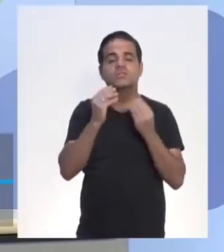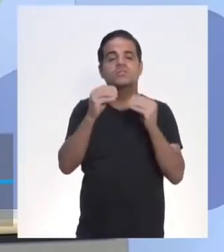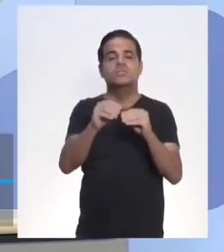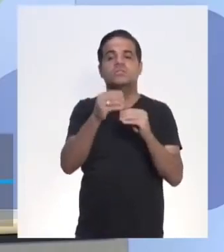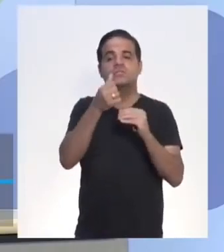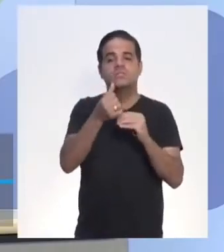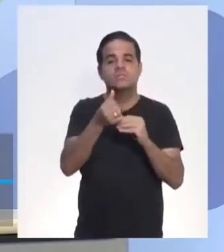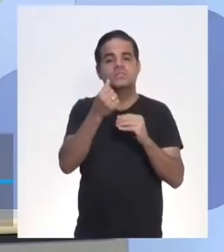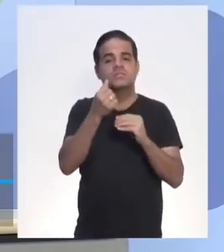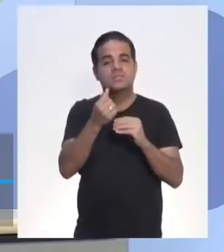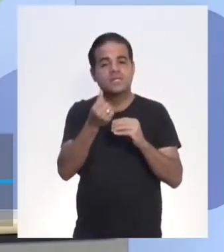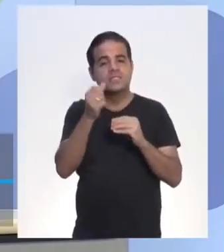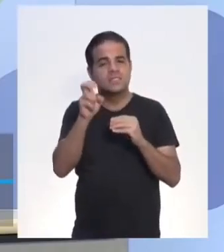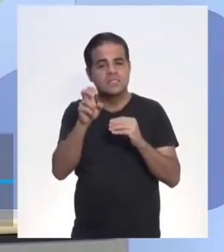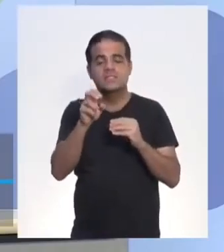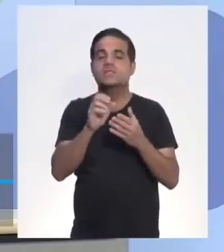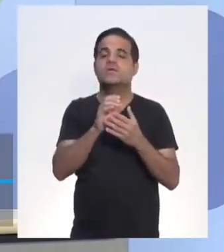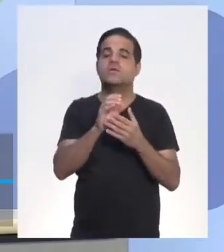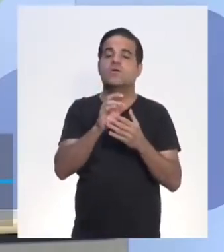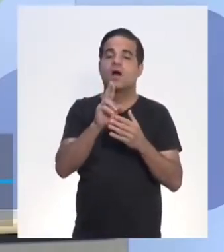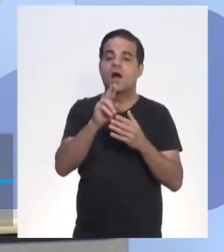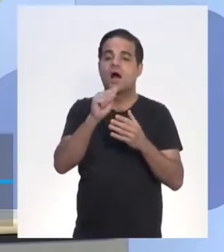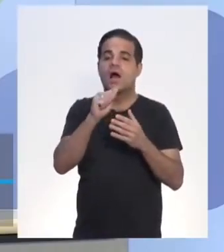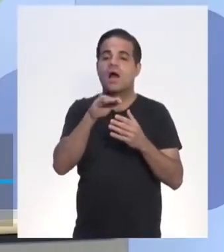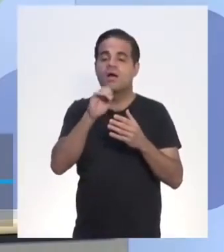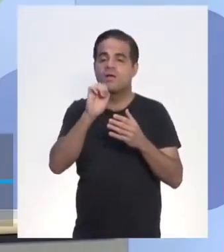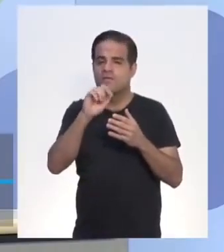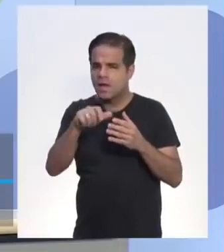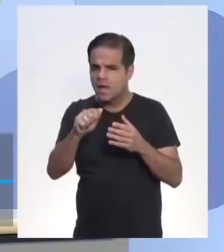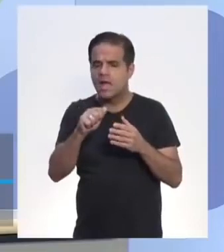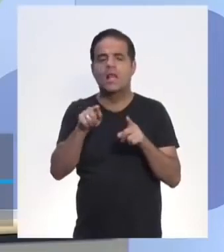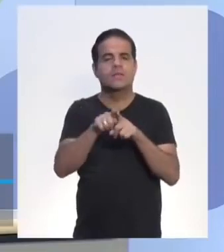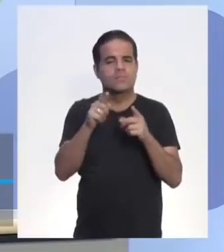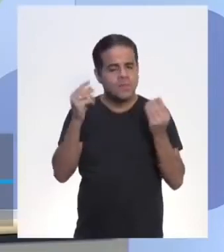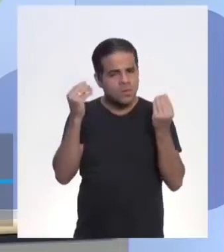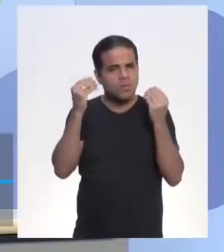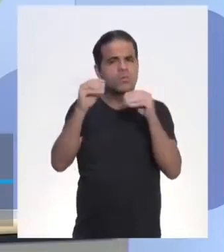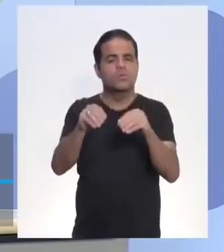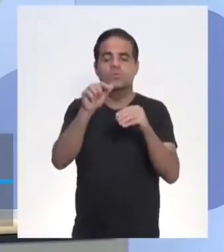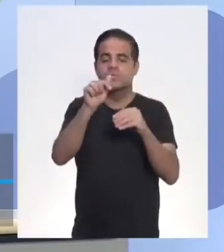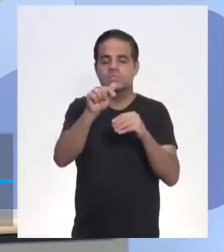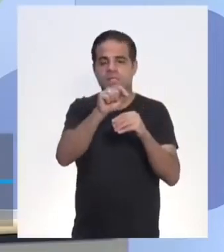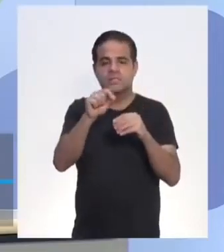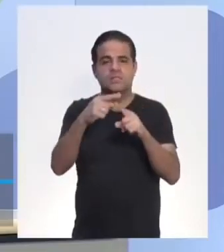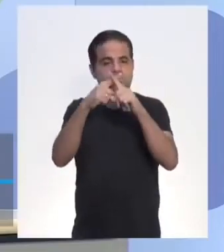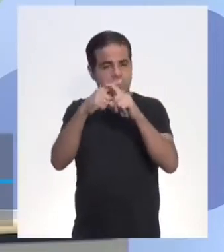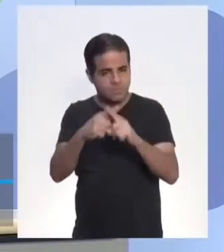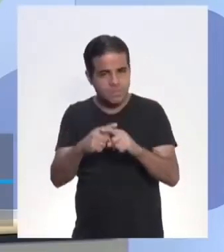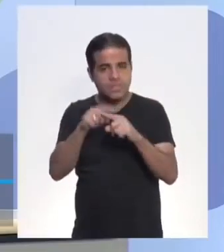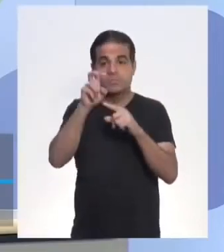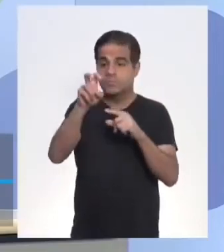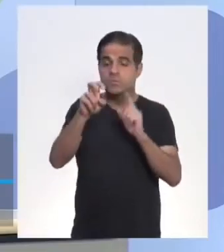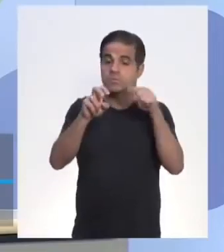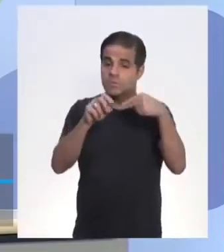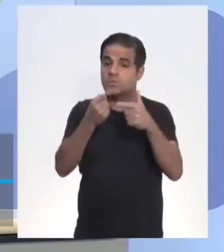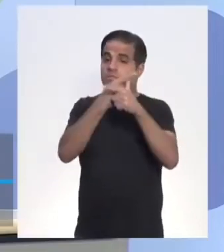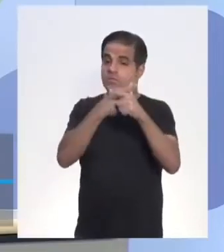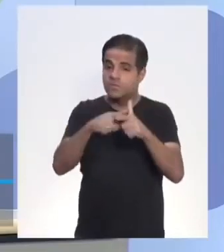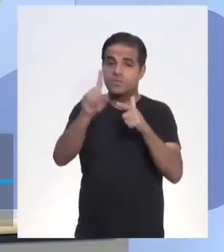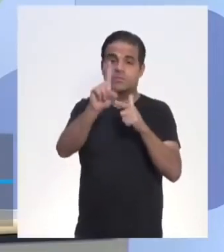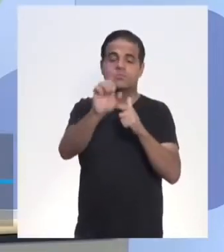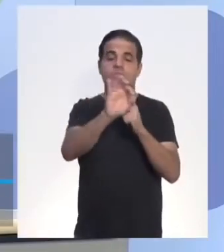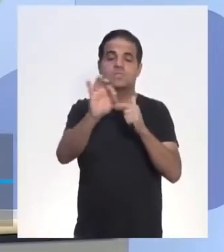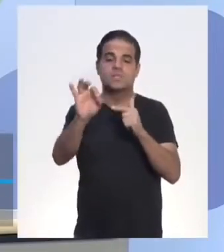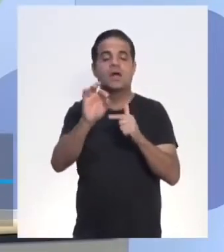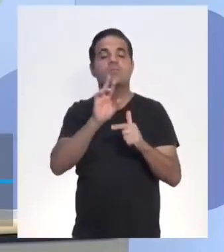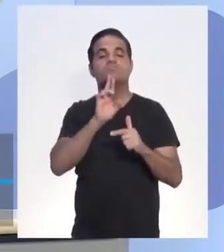665 muitos Rafaela também colocou 700 multiplica por cinco depois dividir por 100